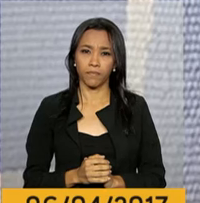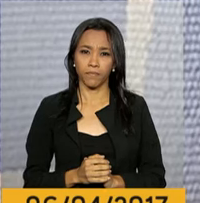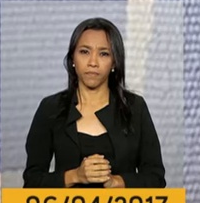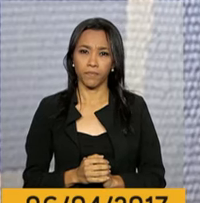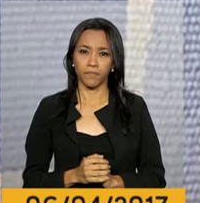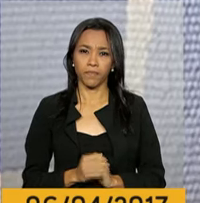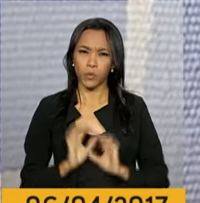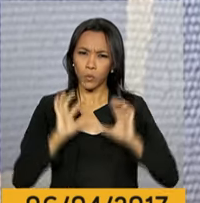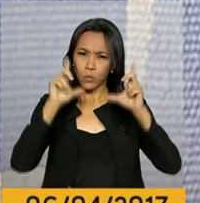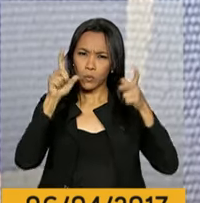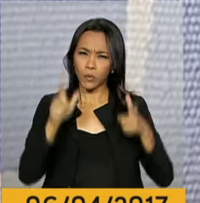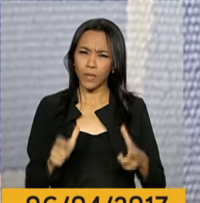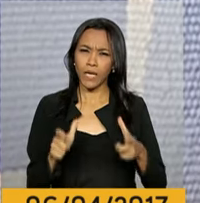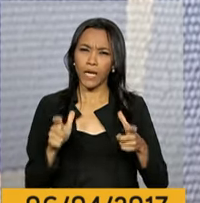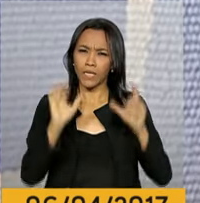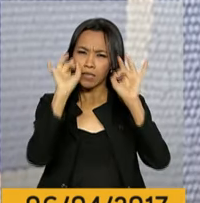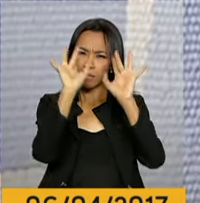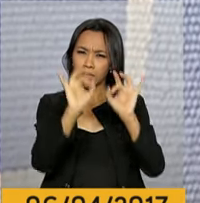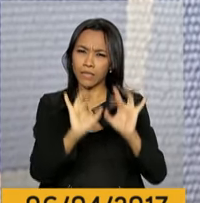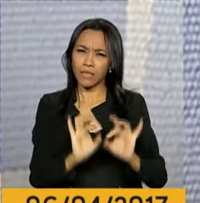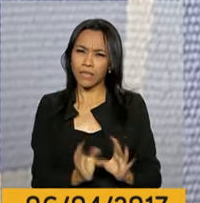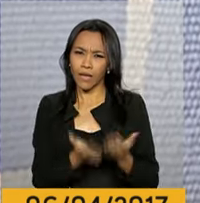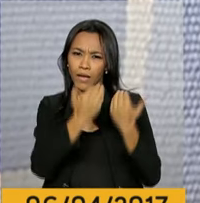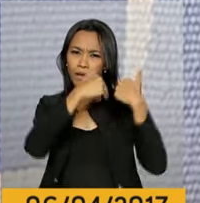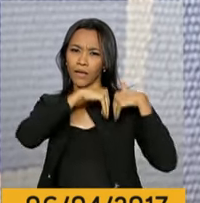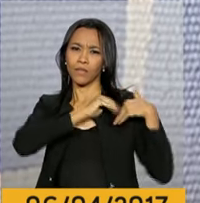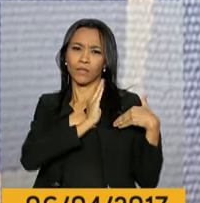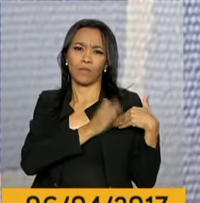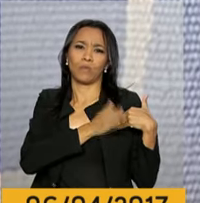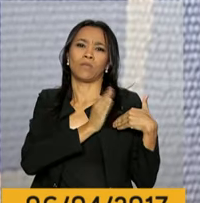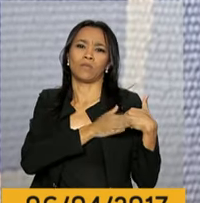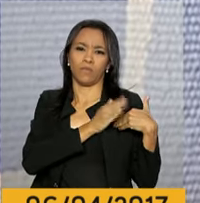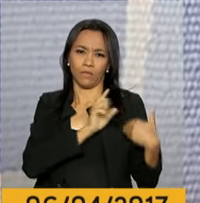sido um local muito especial em nossos corações.